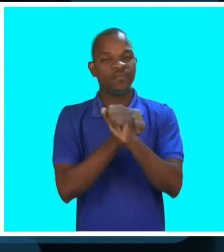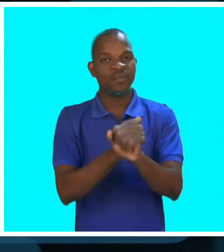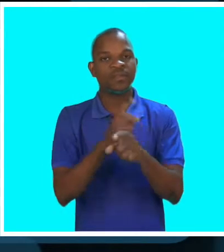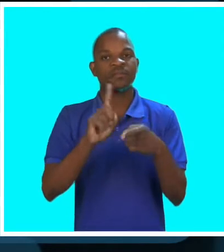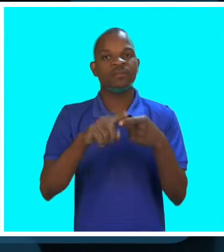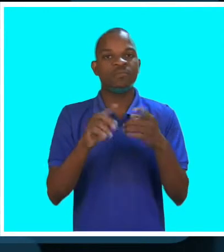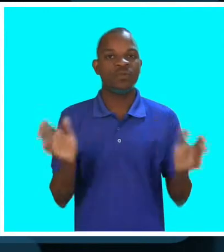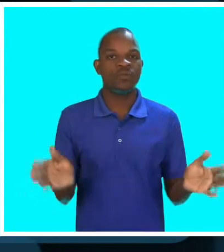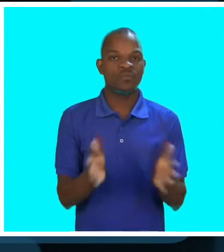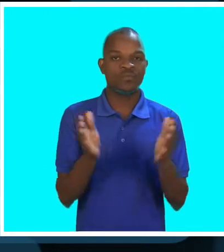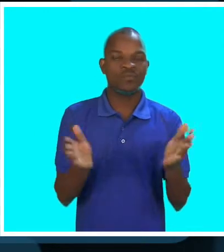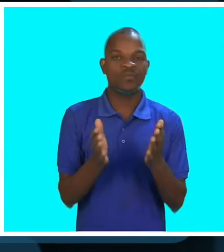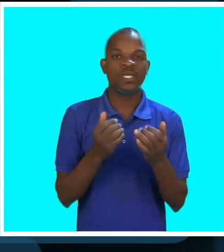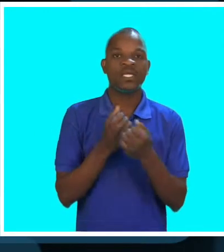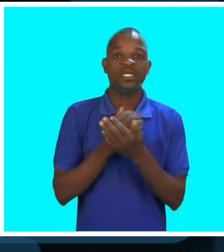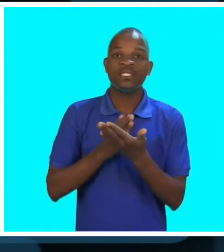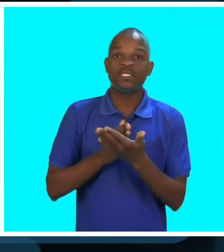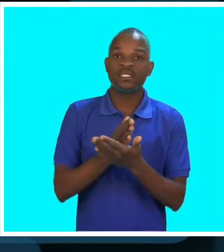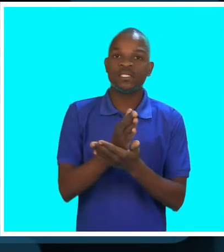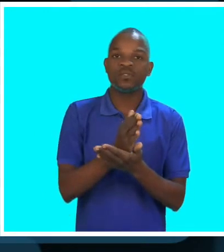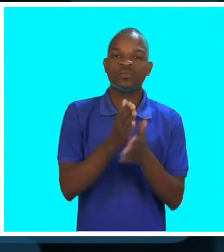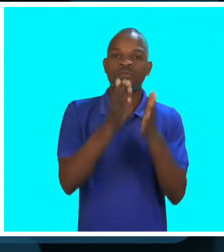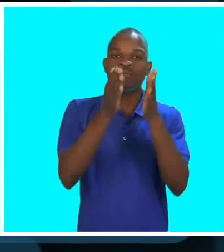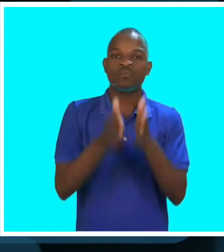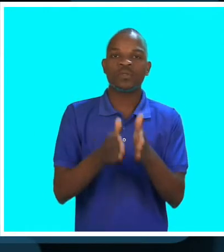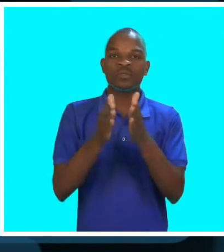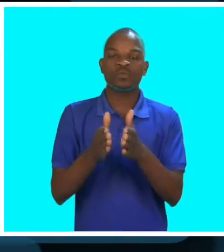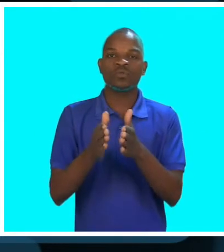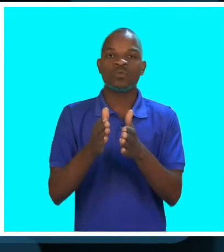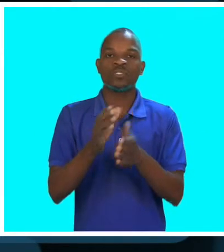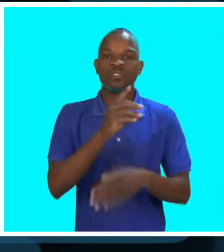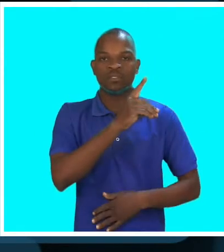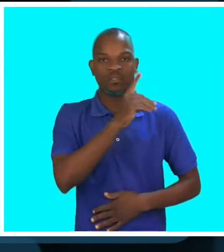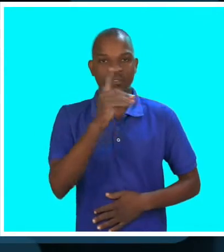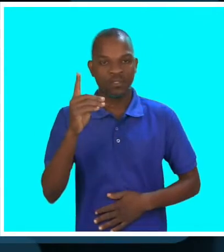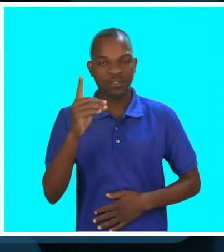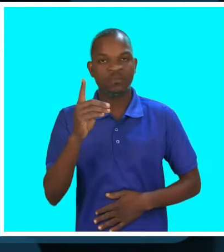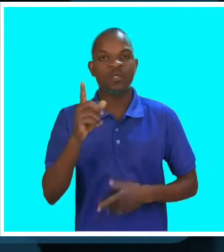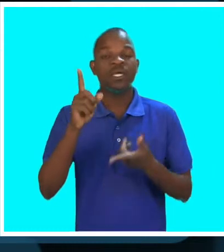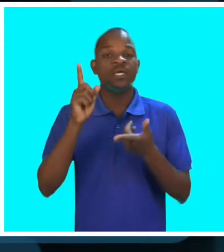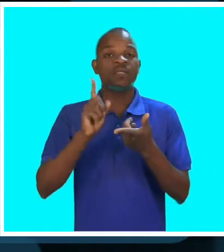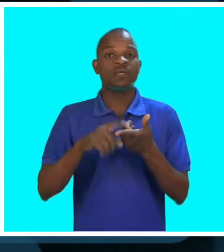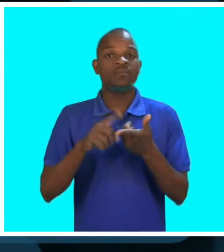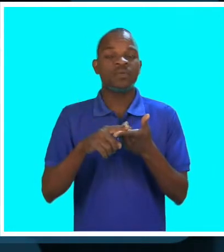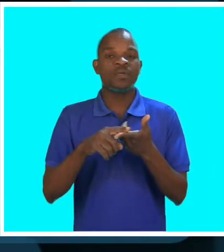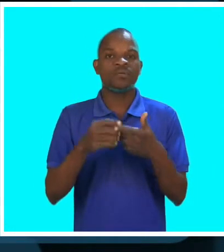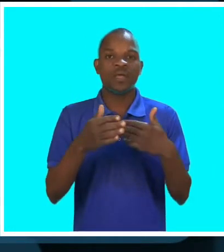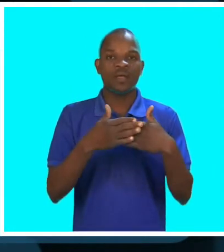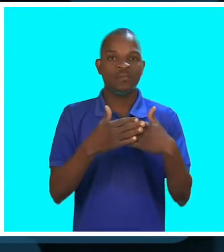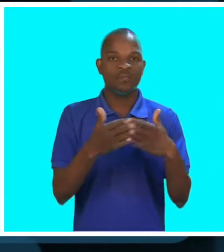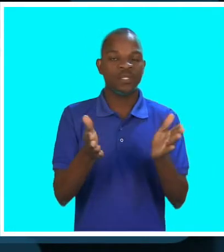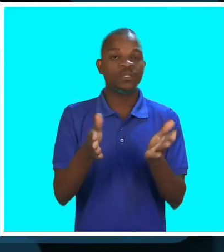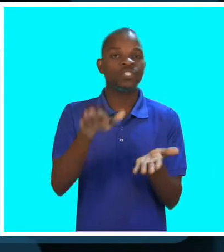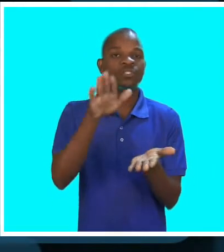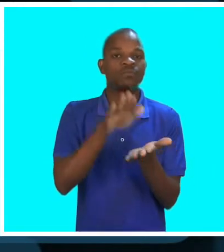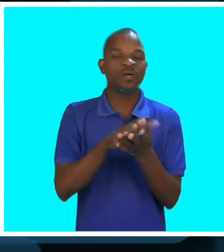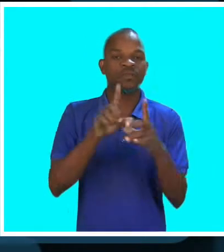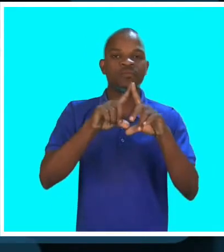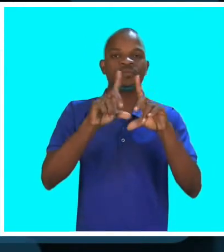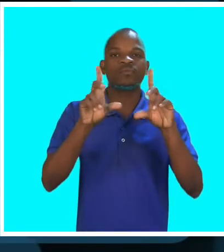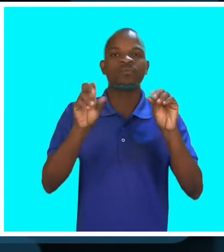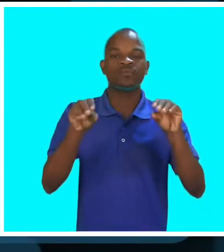a i ô ô ô os direitos de jovens técnicos com deficiência e e também